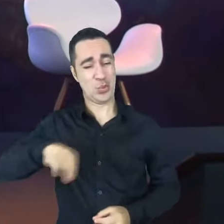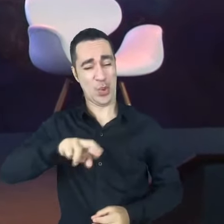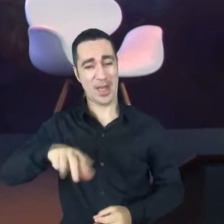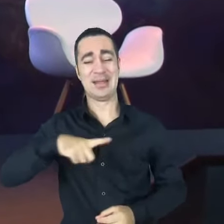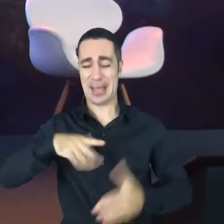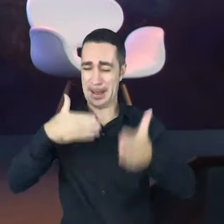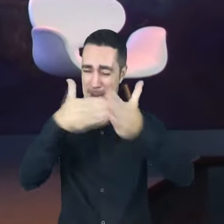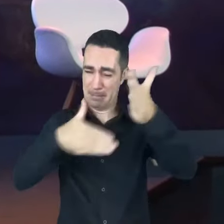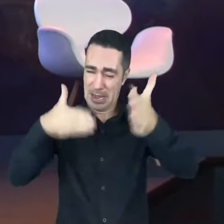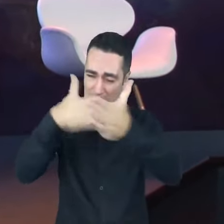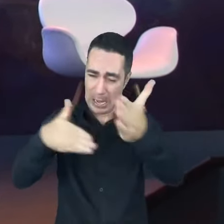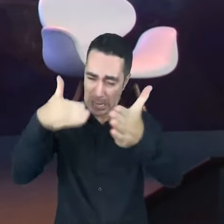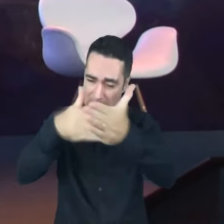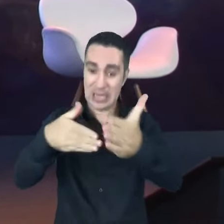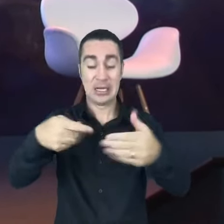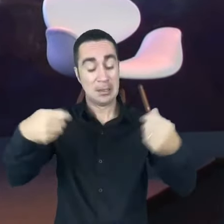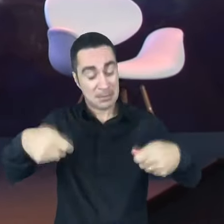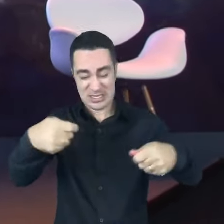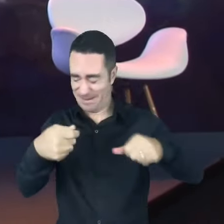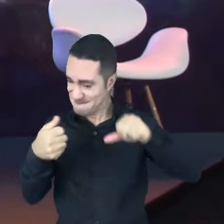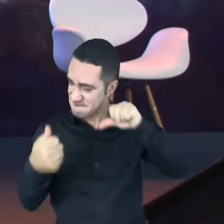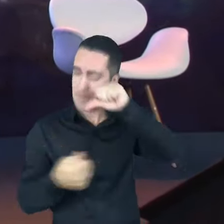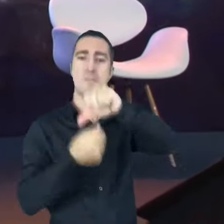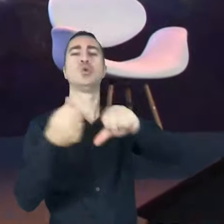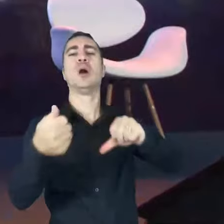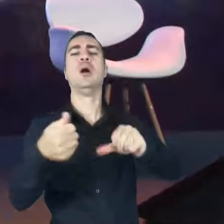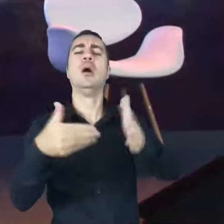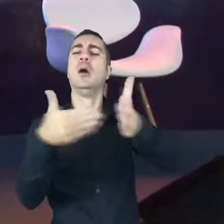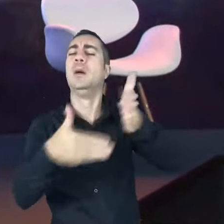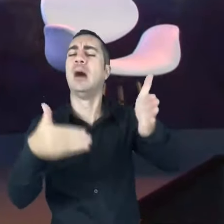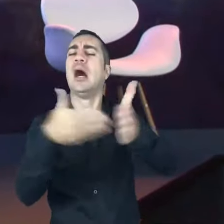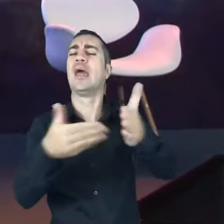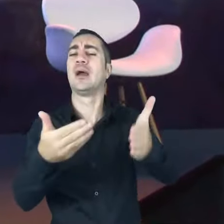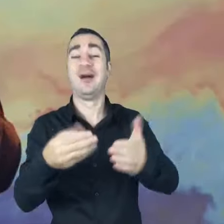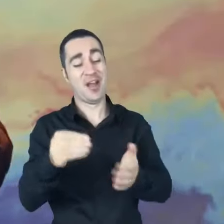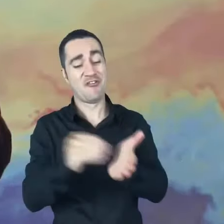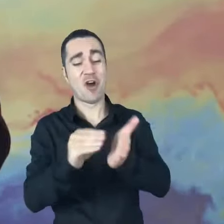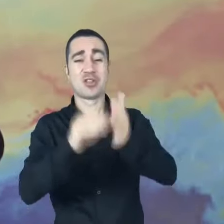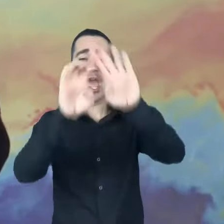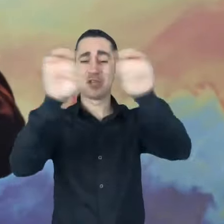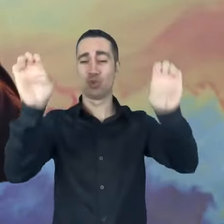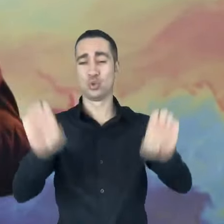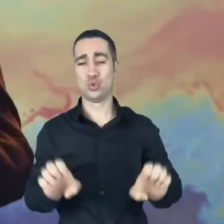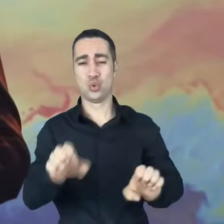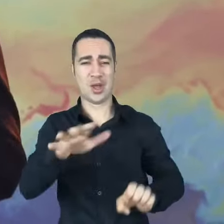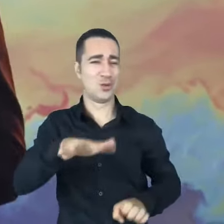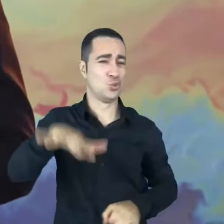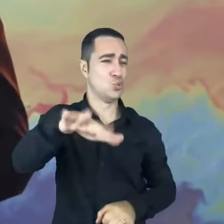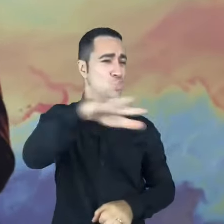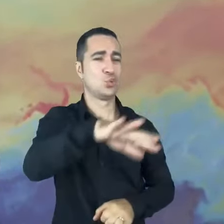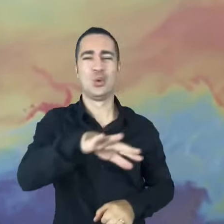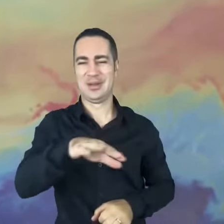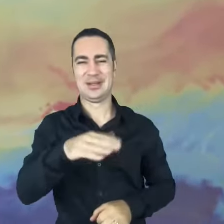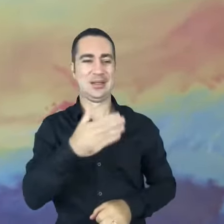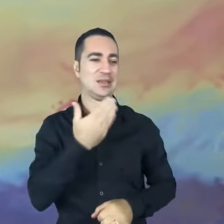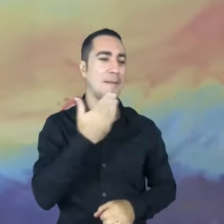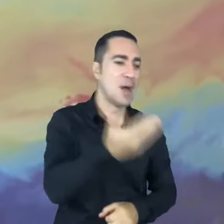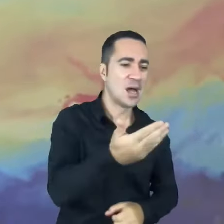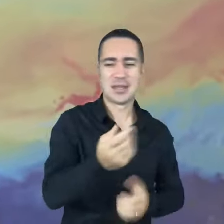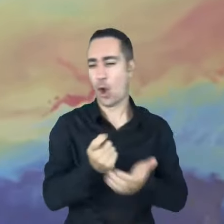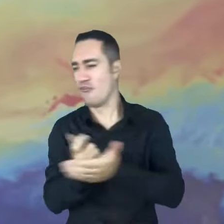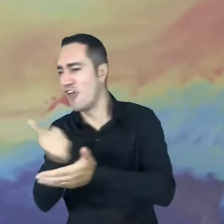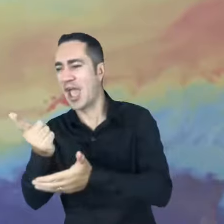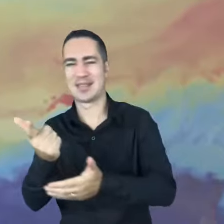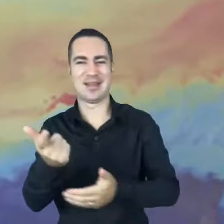precisamos transpor, como a falta de infraestrutura, do alinhamento da demanda com a oferta,